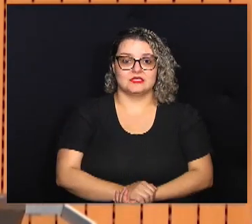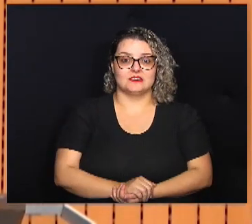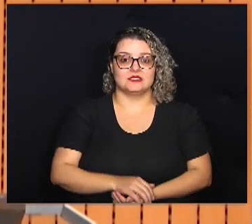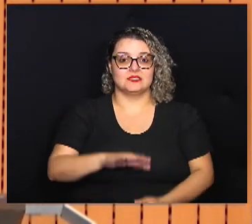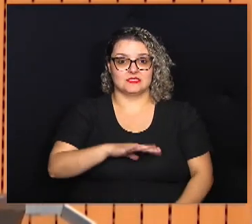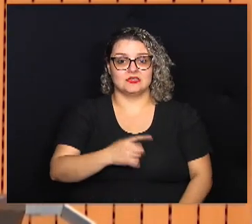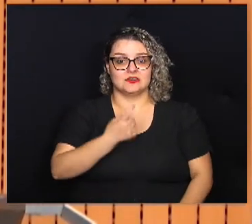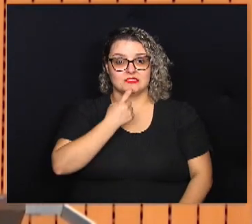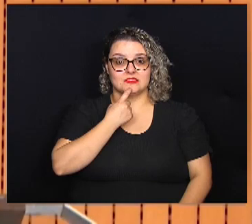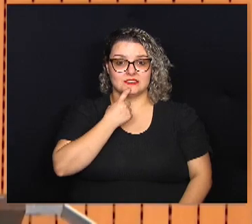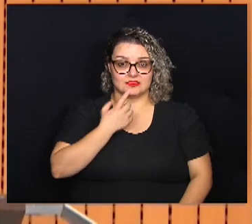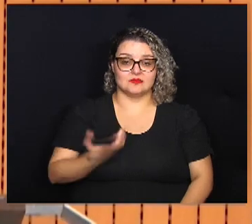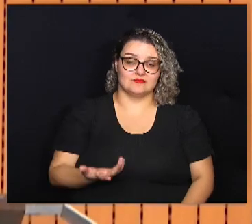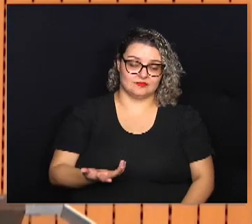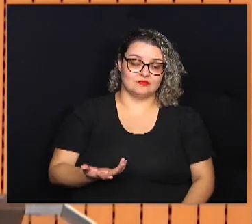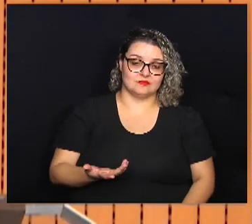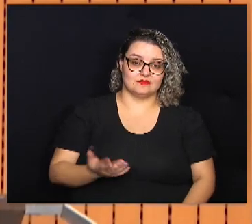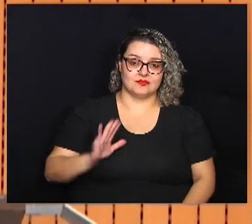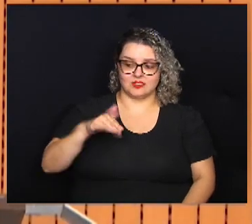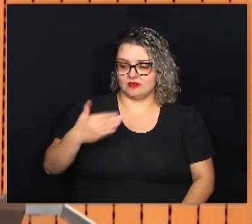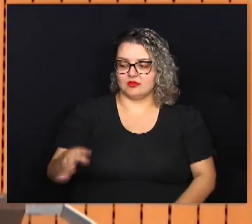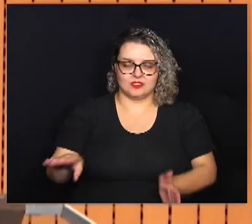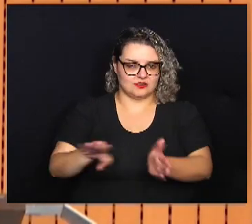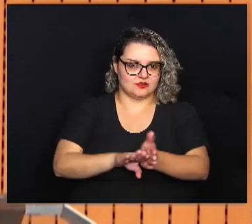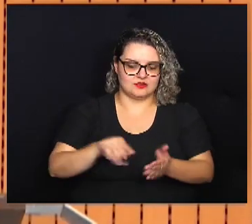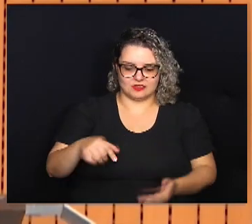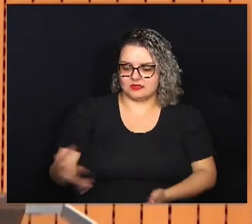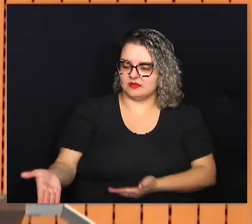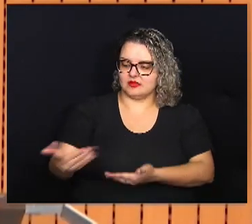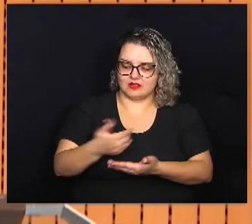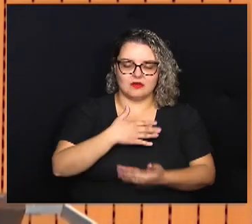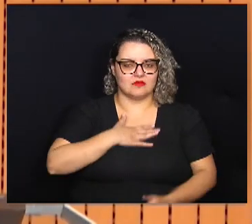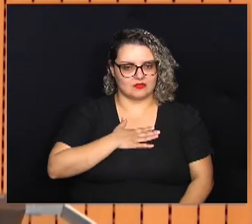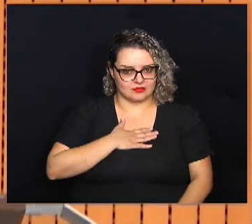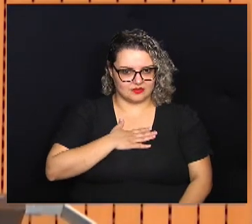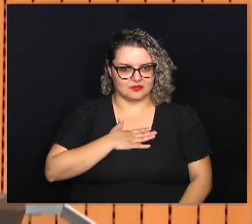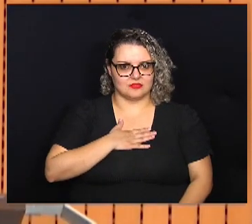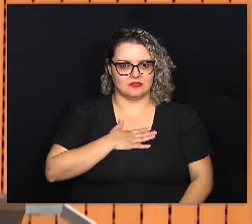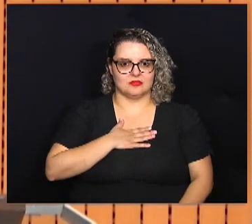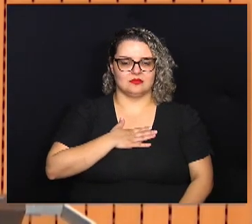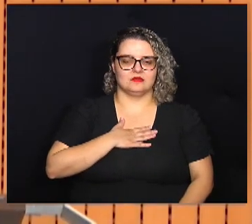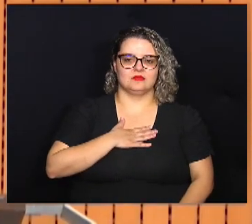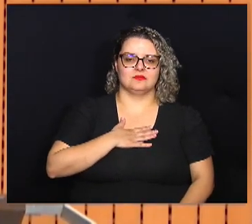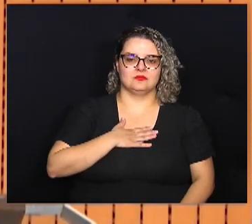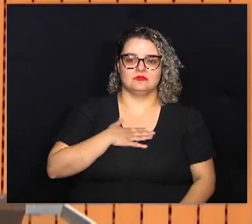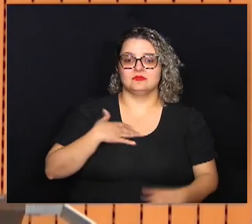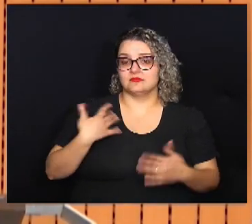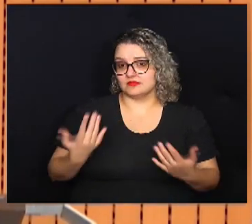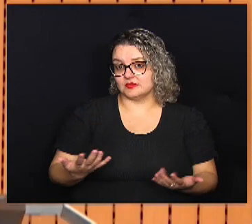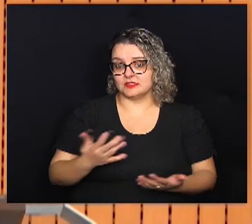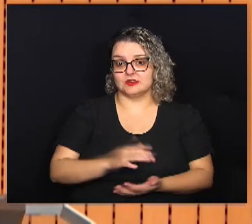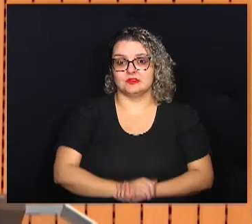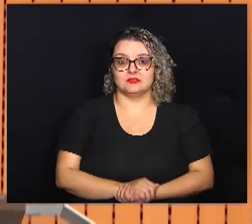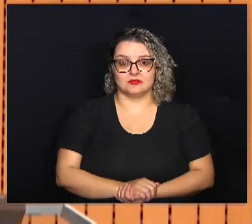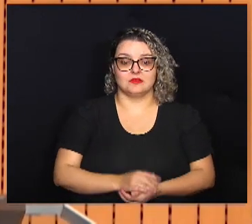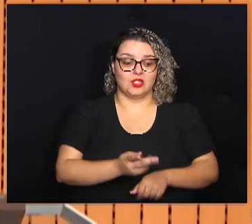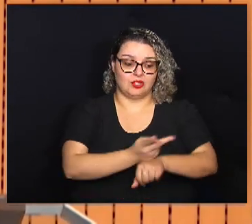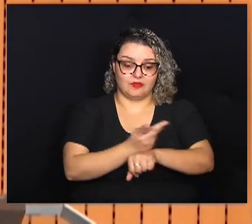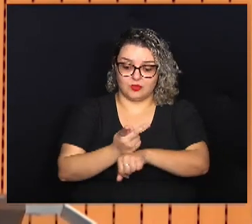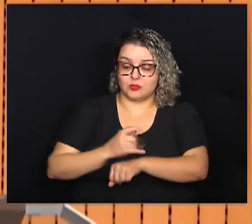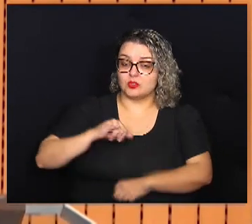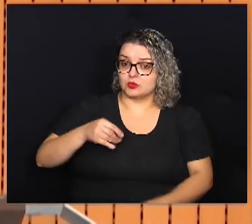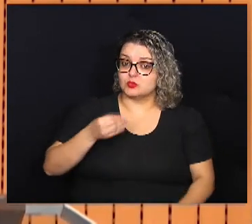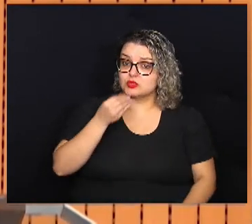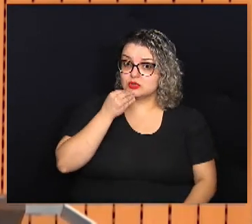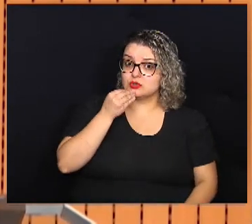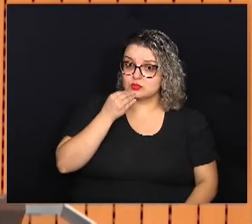Campinas, desde quando eu cheguei, me acolheu, né, e fui buscando as